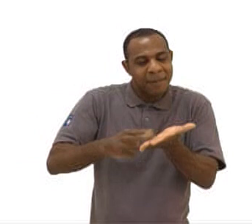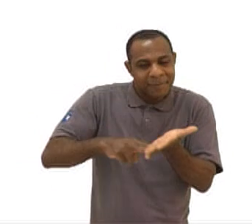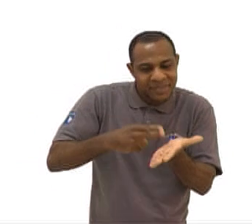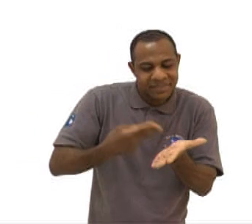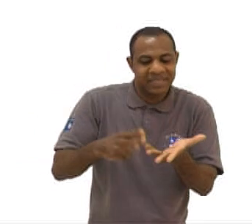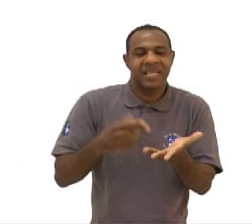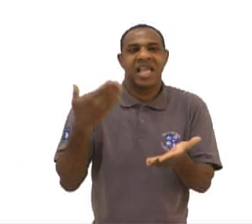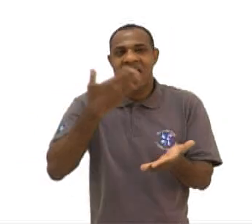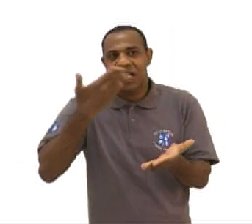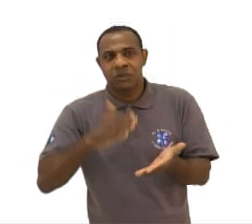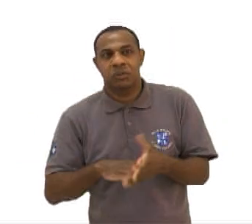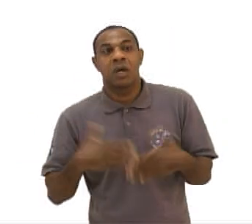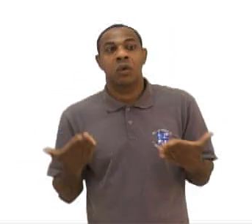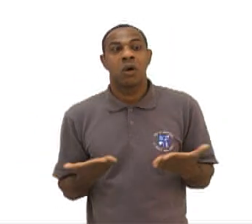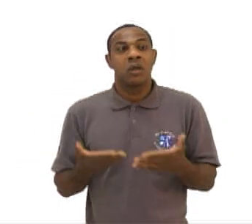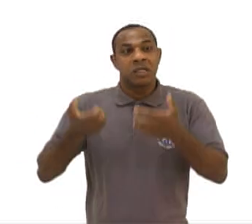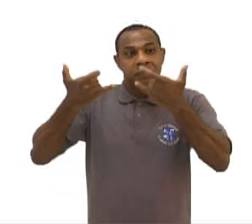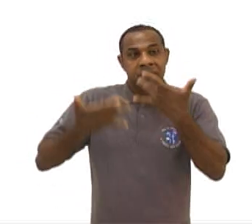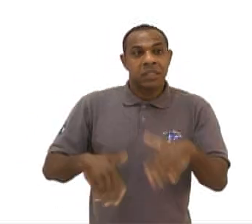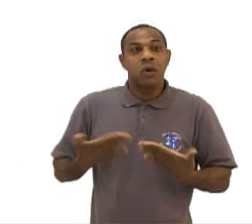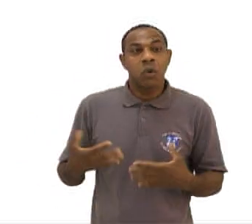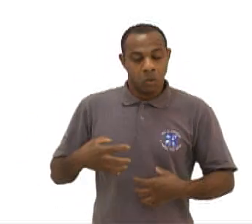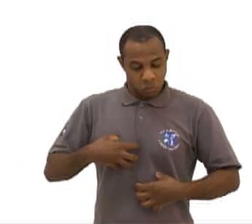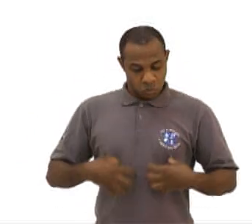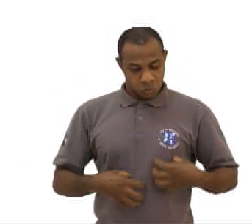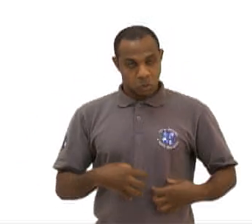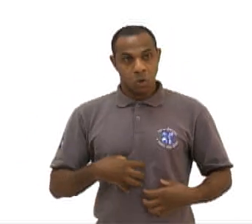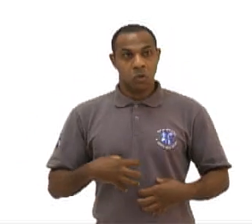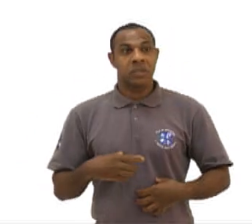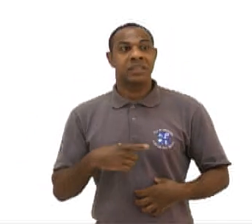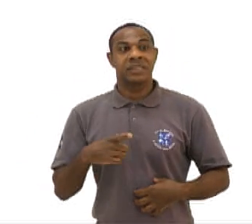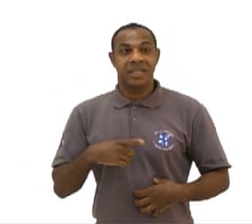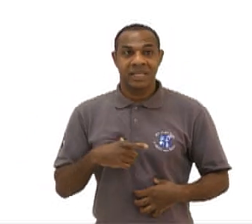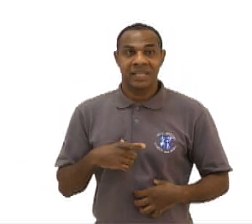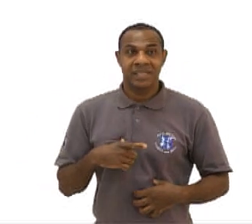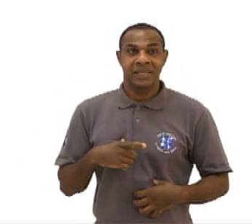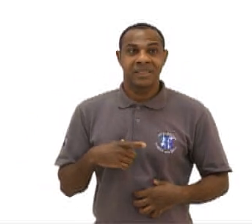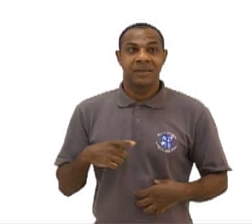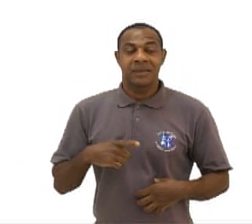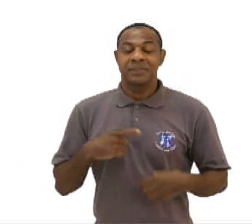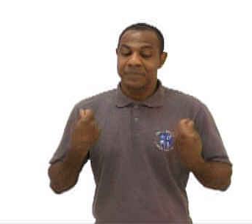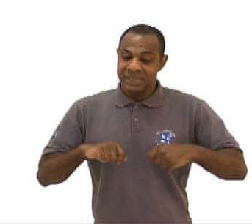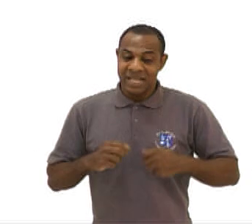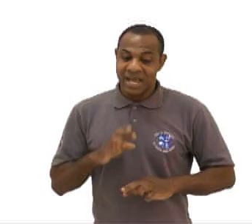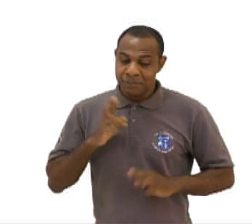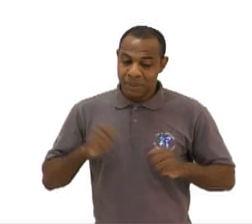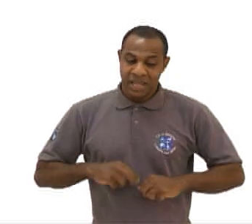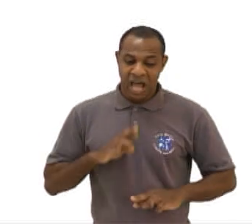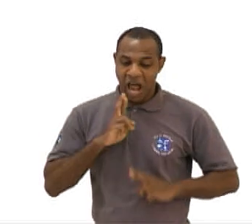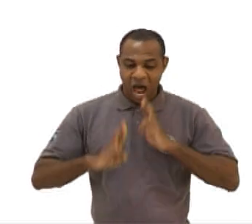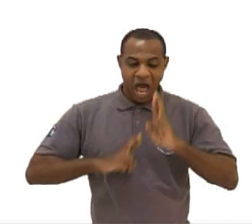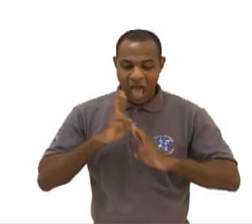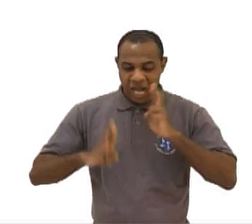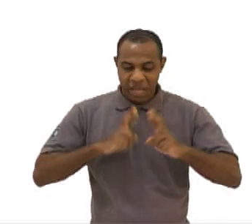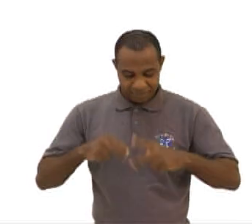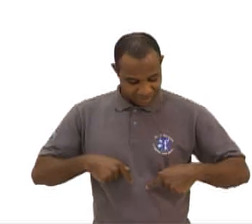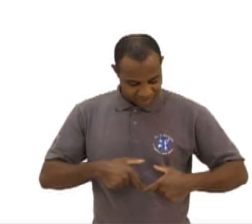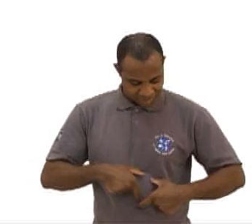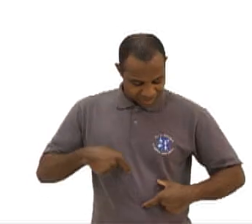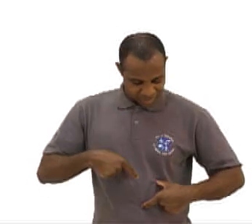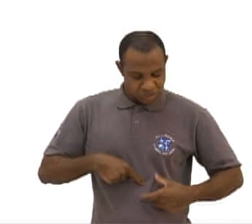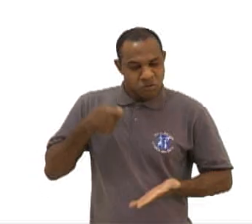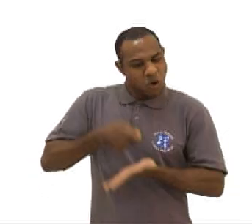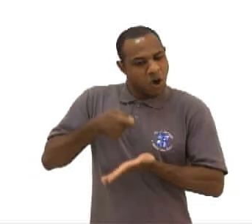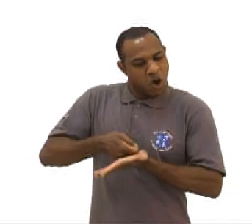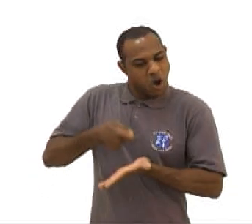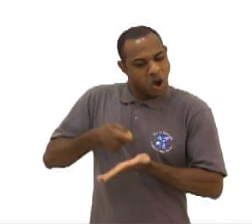Justifique quais os órgãos produtores de enzimas digestivas que teriam mais razões para reclamar se a fisiologia digestiva fosse